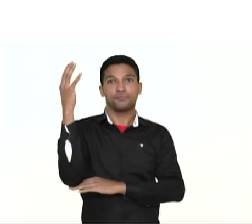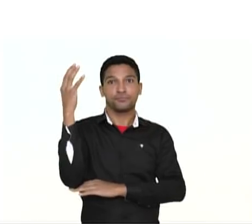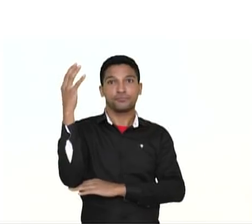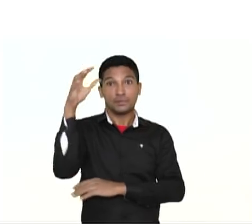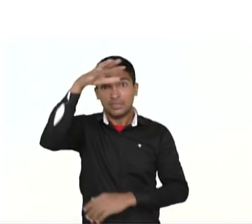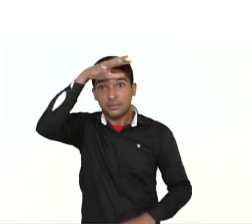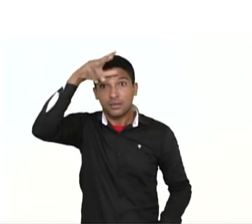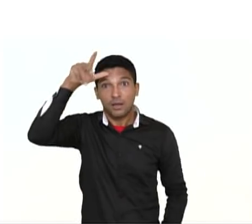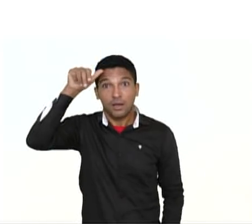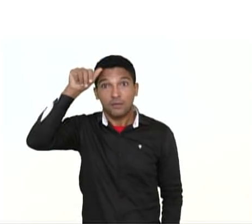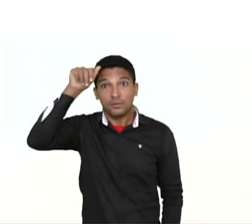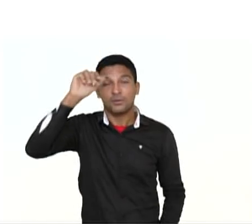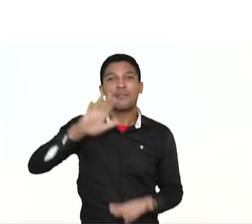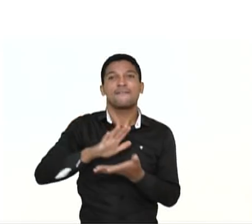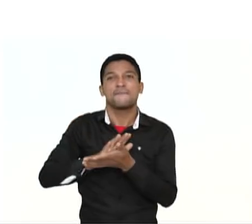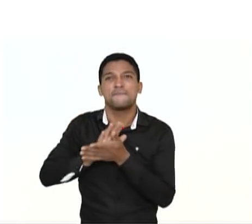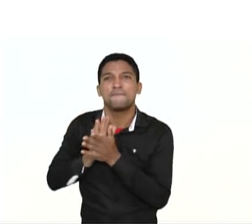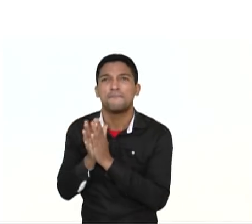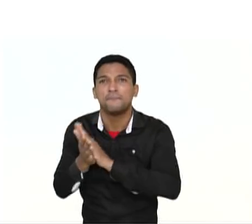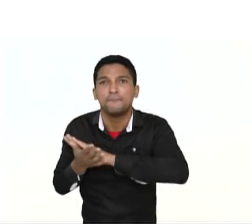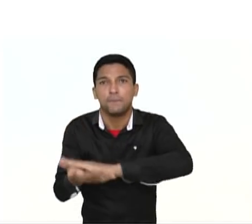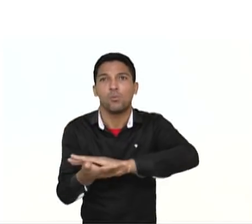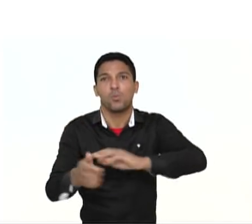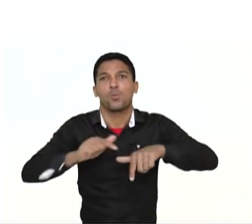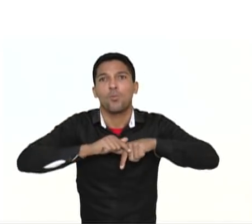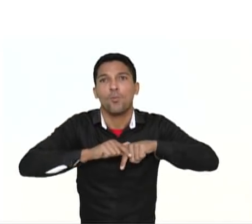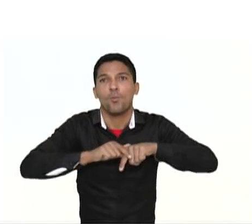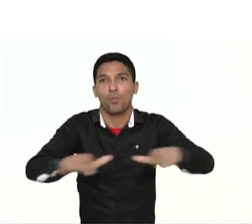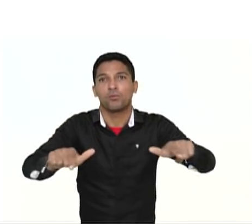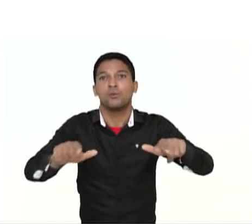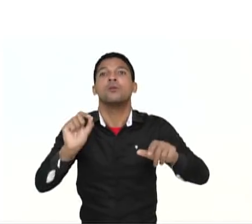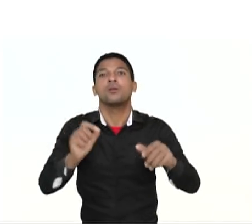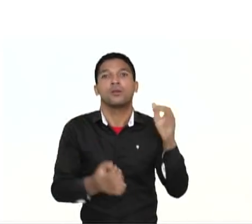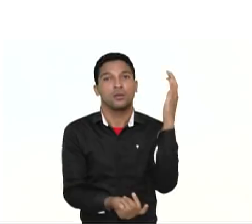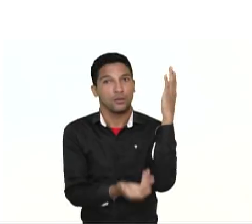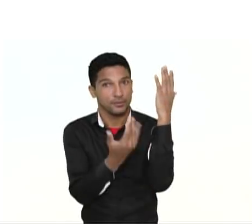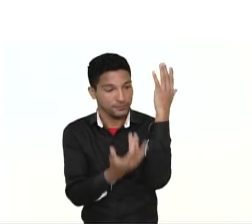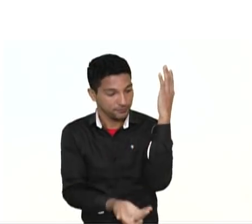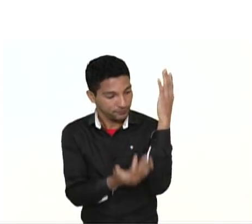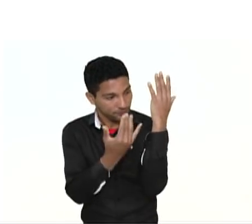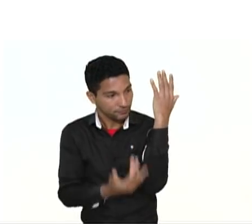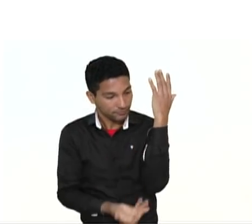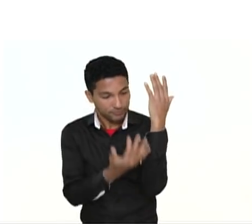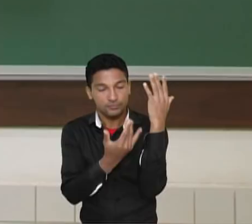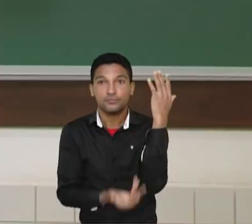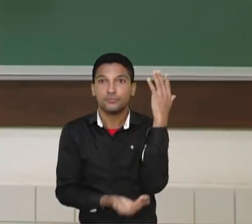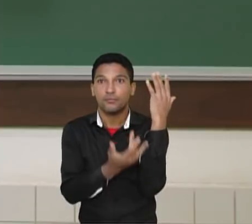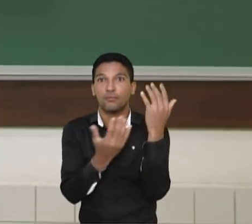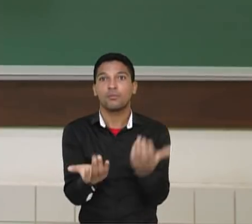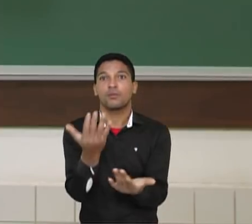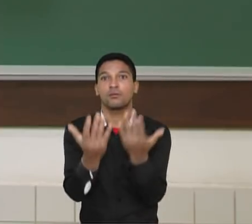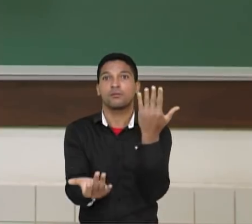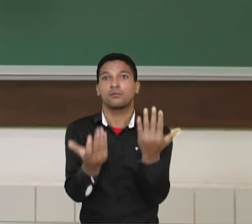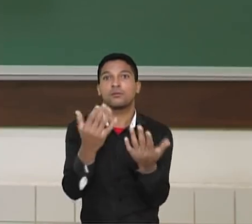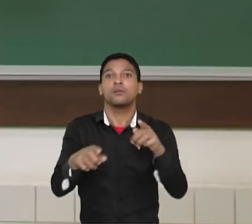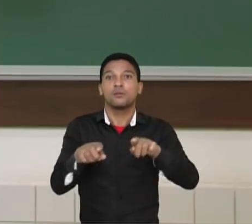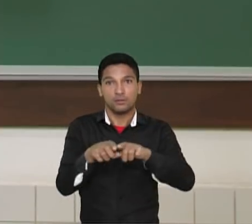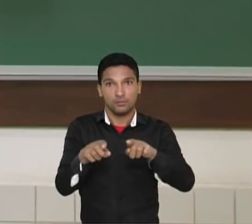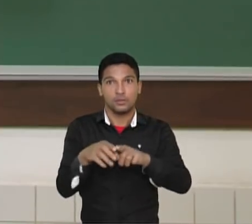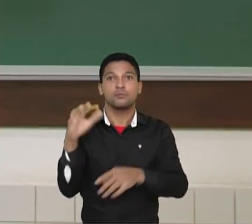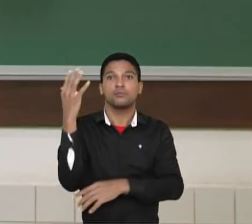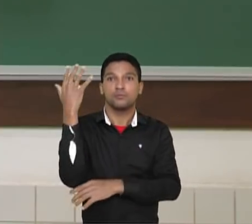sobretudo, pelas queimadas e também pelo desmatamento. Então, é um tema bastante preocupante,